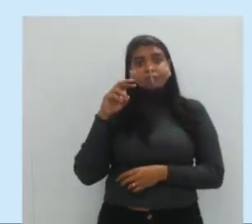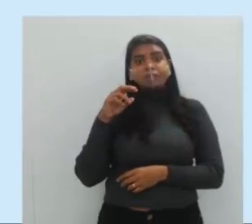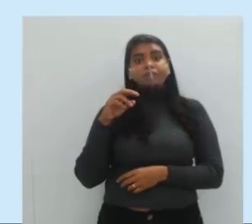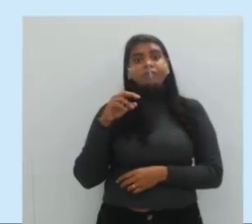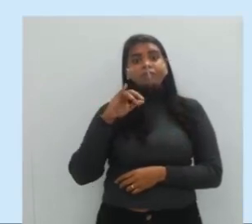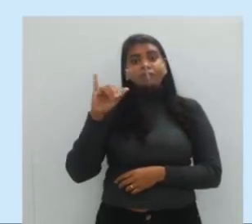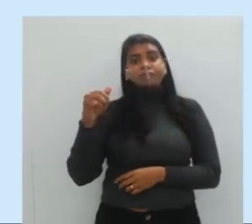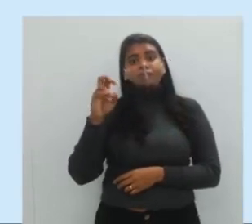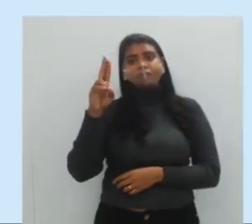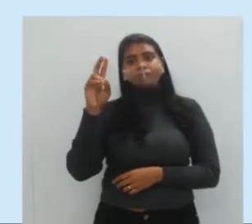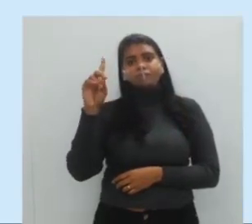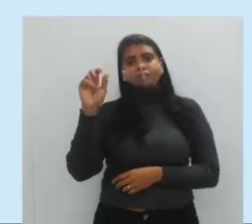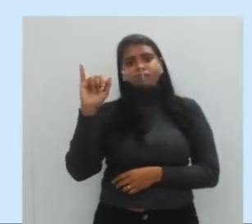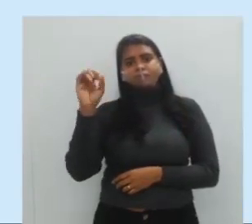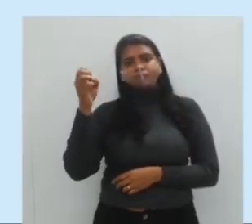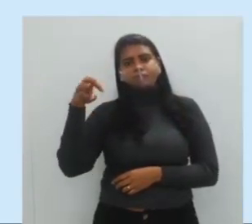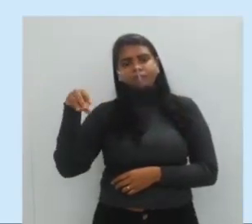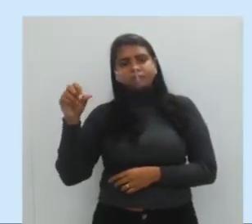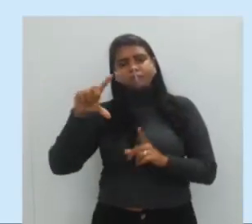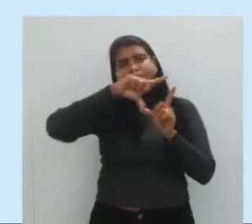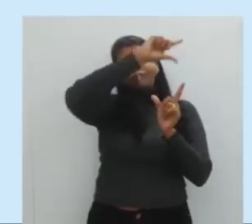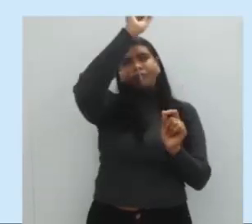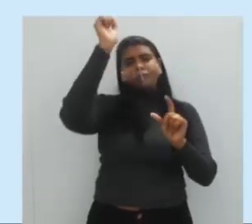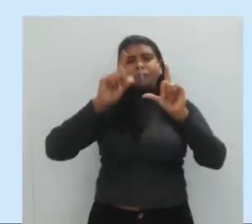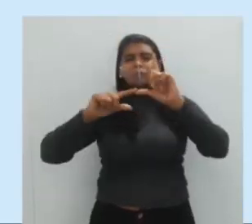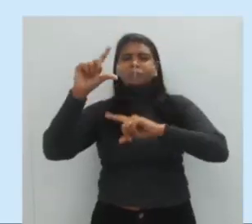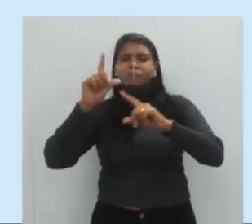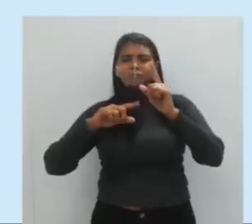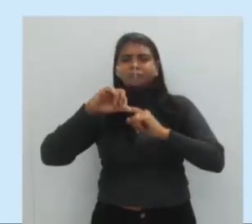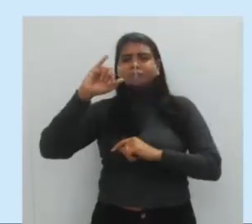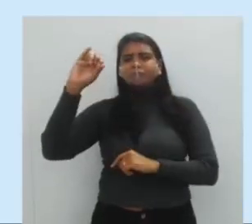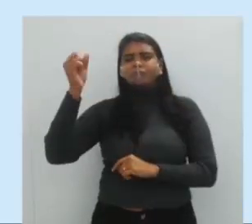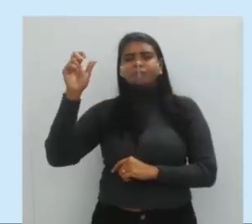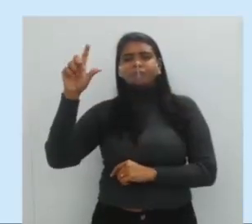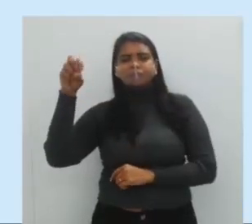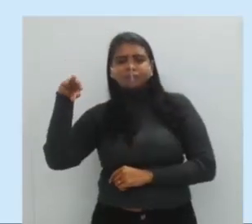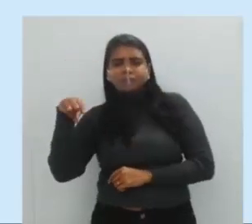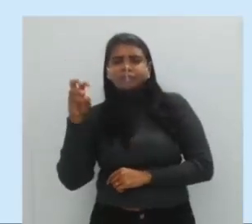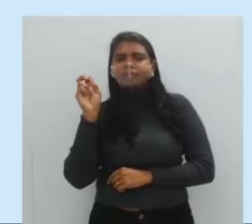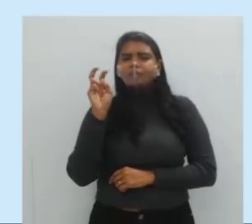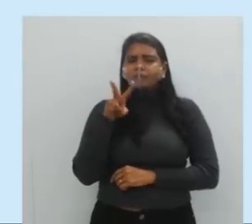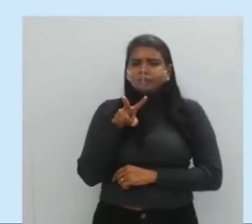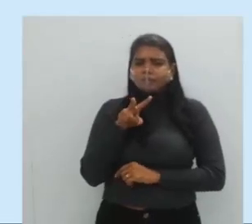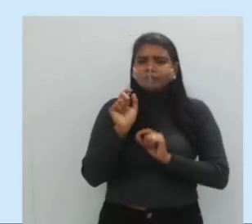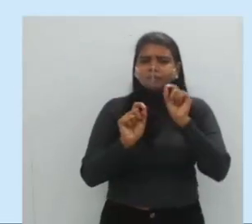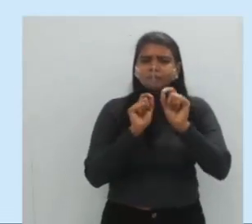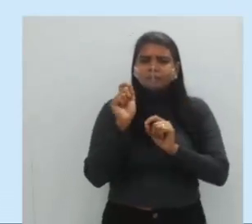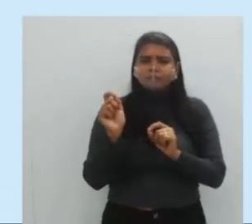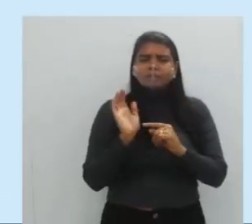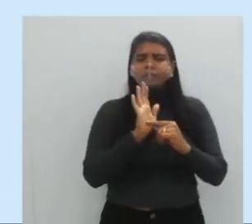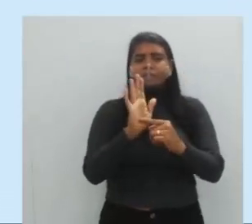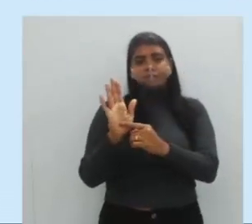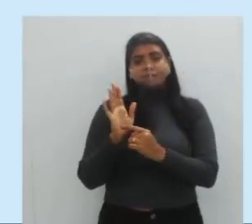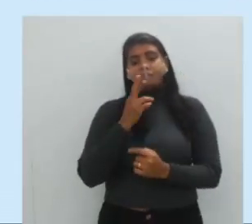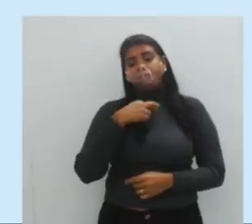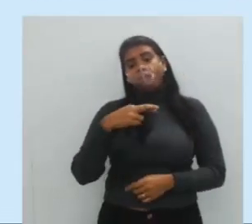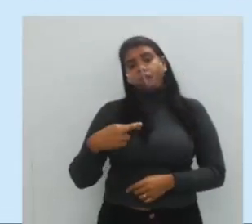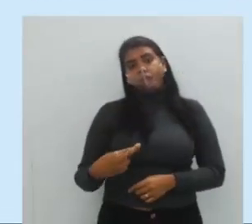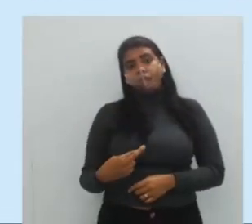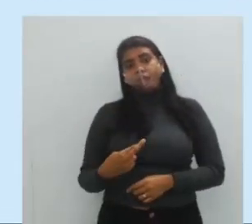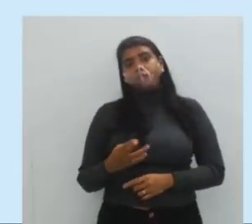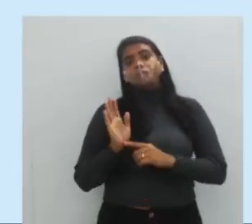quê? O judaísmo, a lua crescente e a estrela, o Islã. Então vejam que são